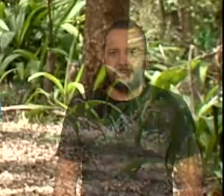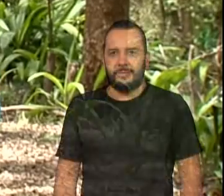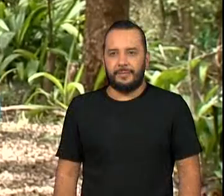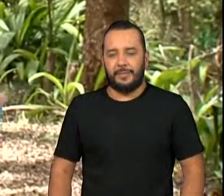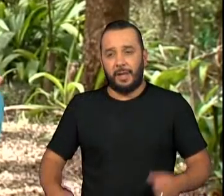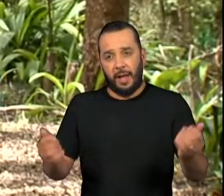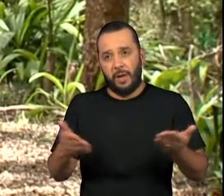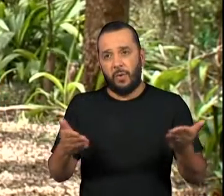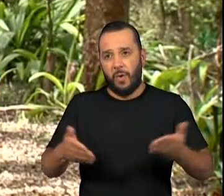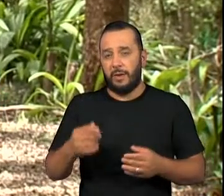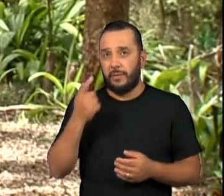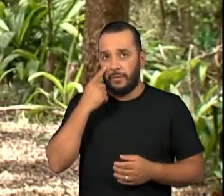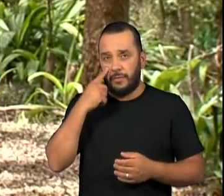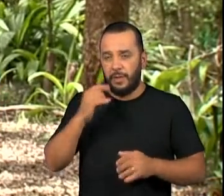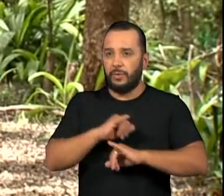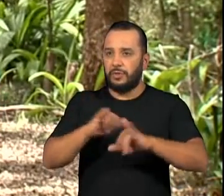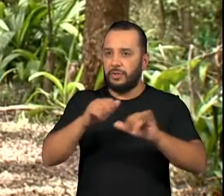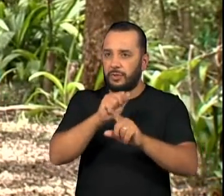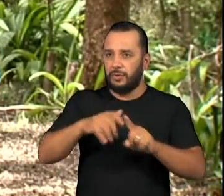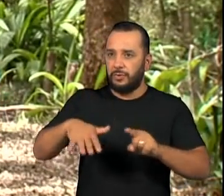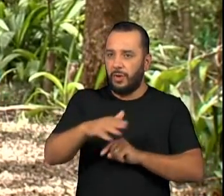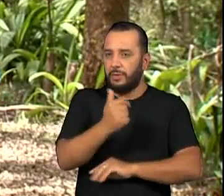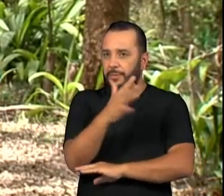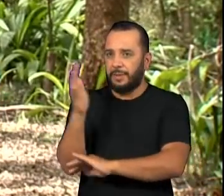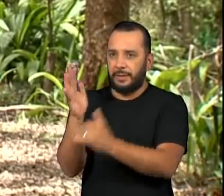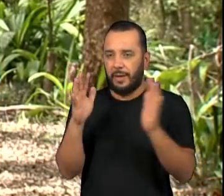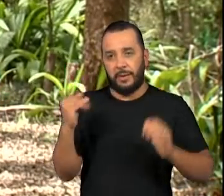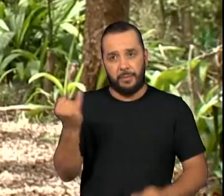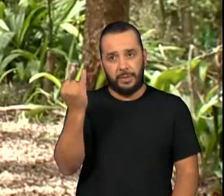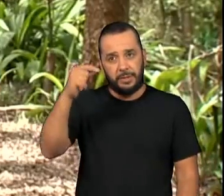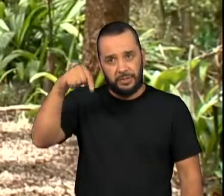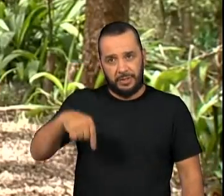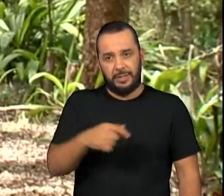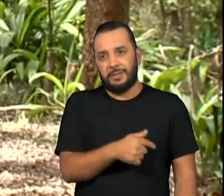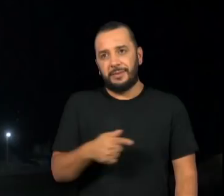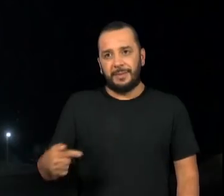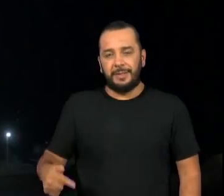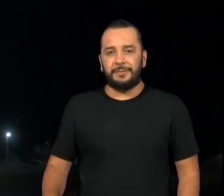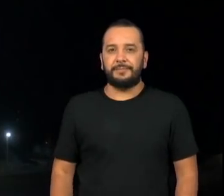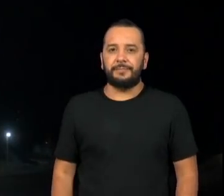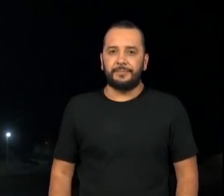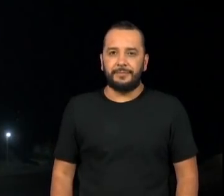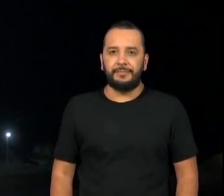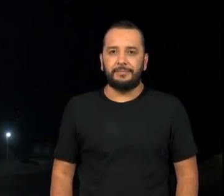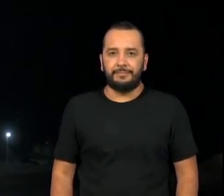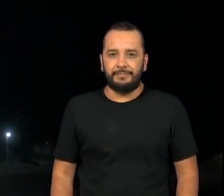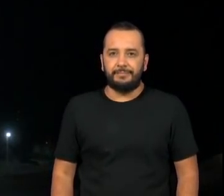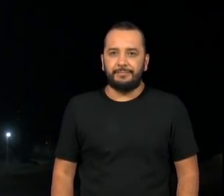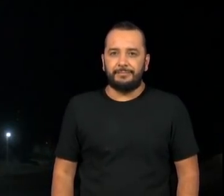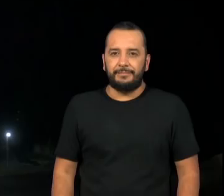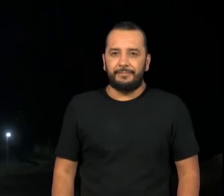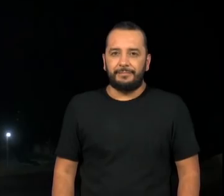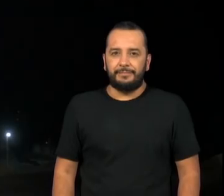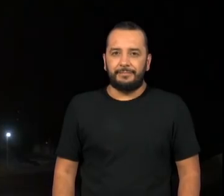Agora vamos às notícias socioambientais que tiveram destaque nesta semana.